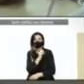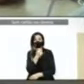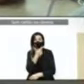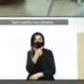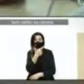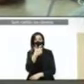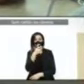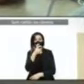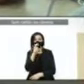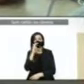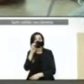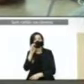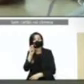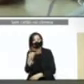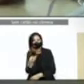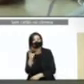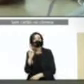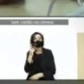meses.